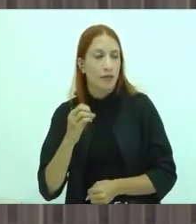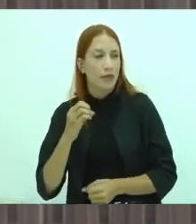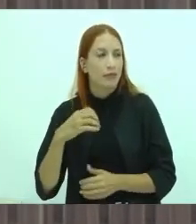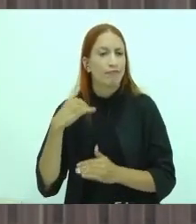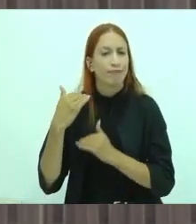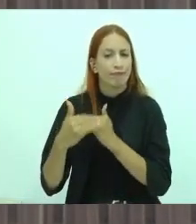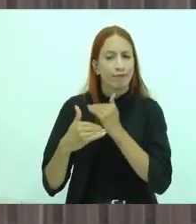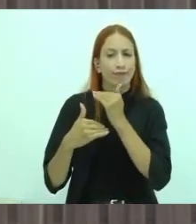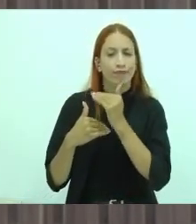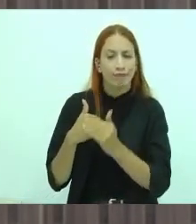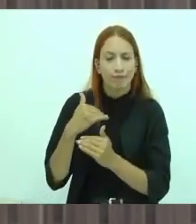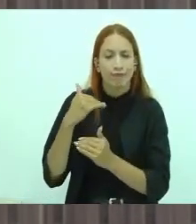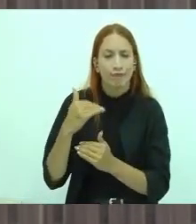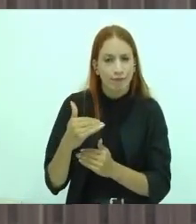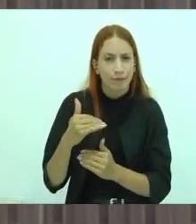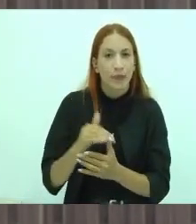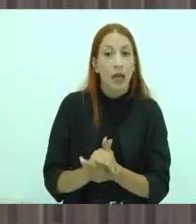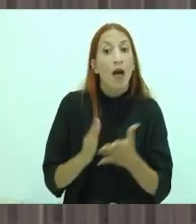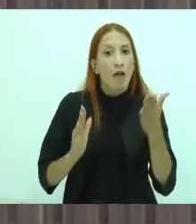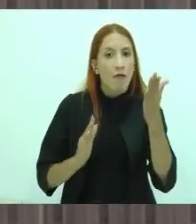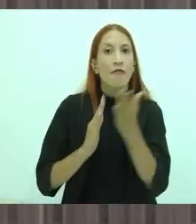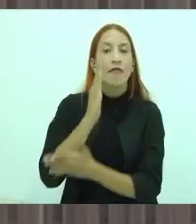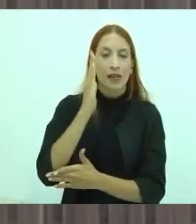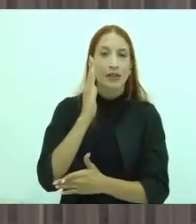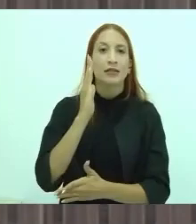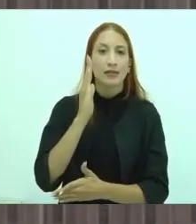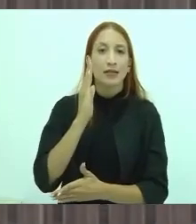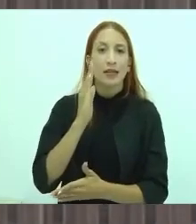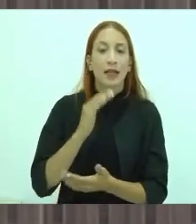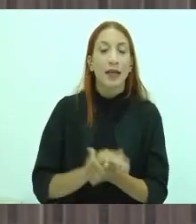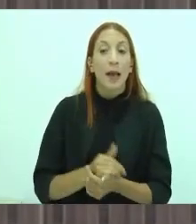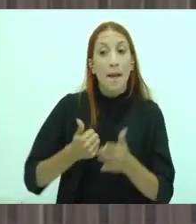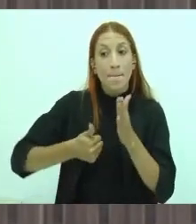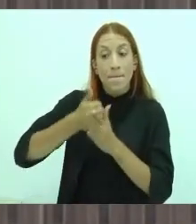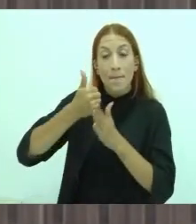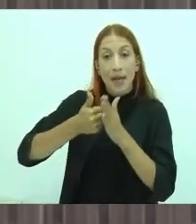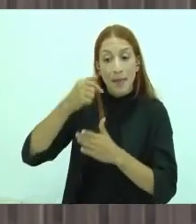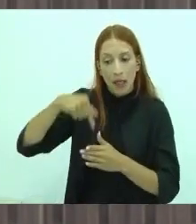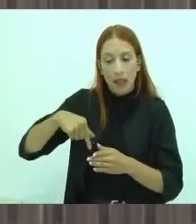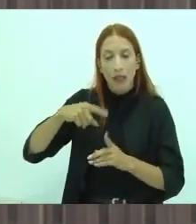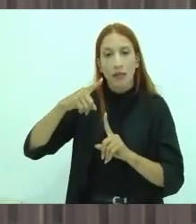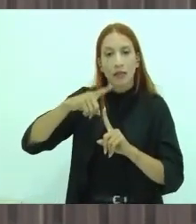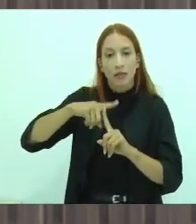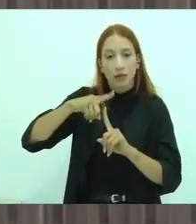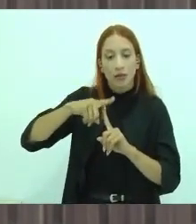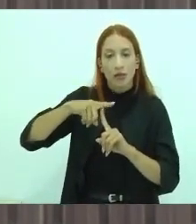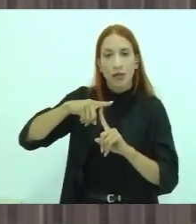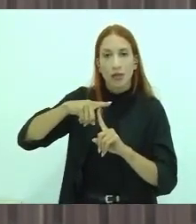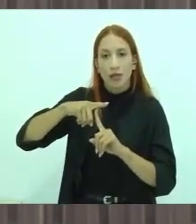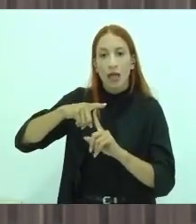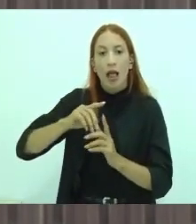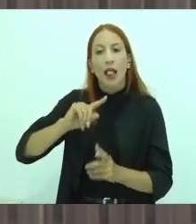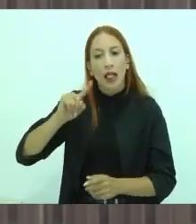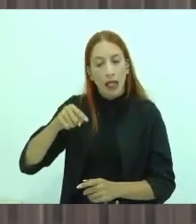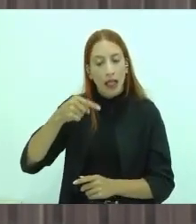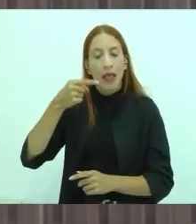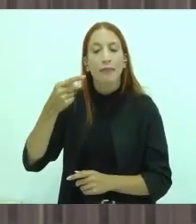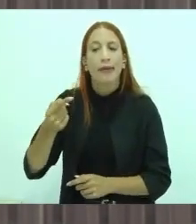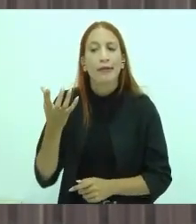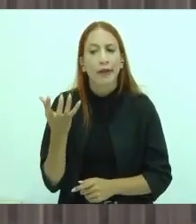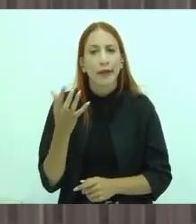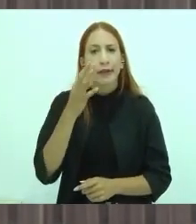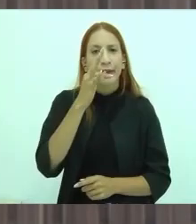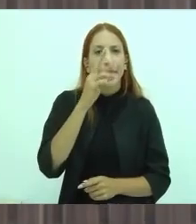processo de cassação vencemos esse processo na primeira instância Teixeira de Freitas entraram com recurso no